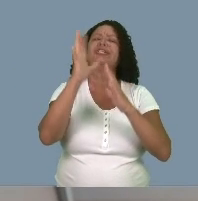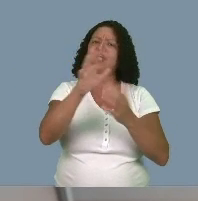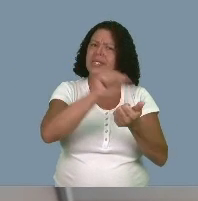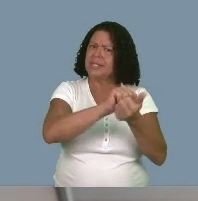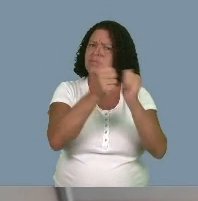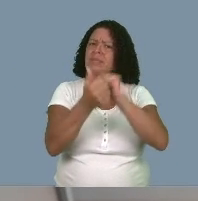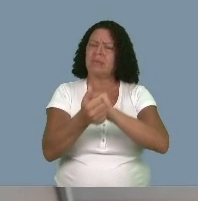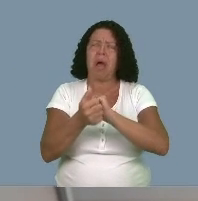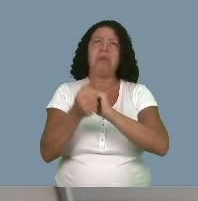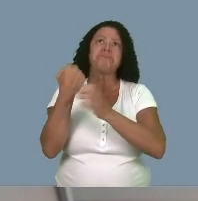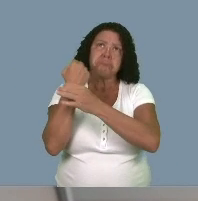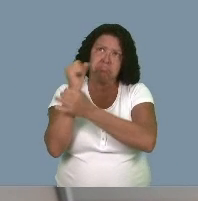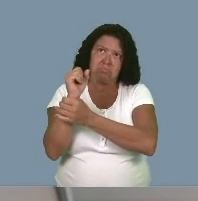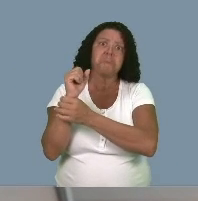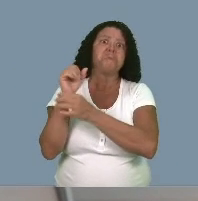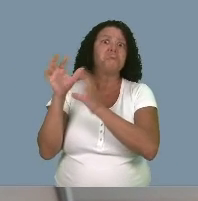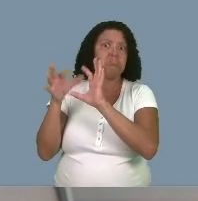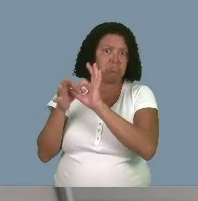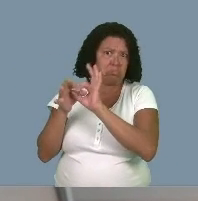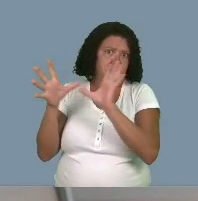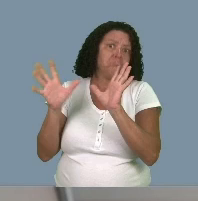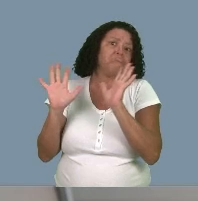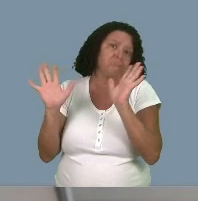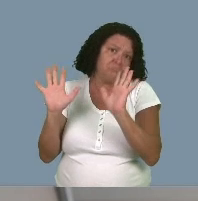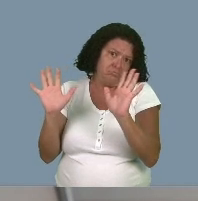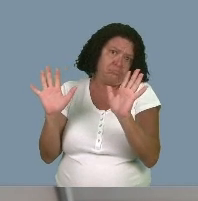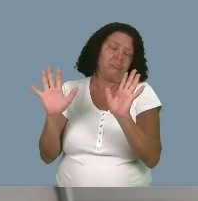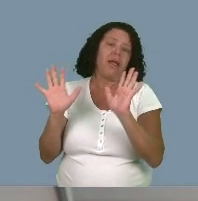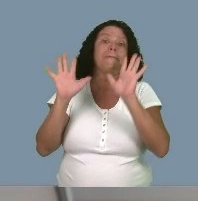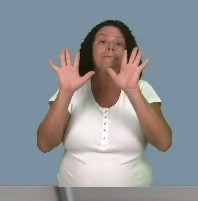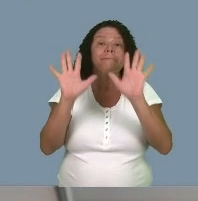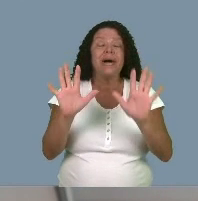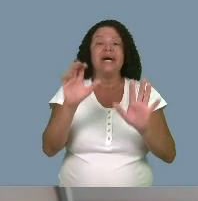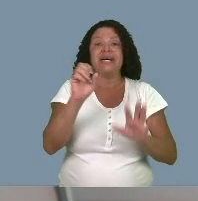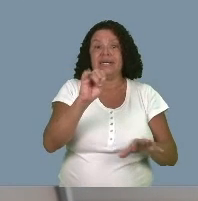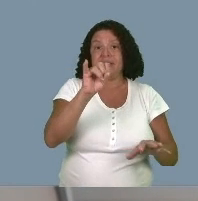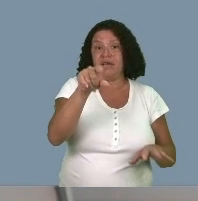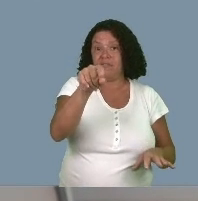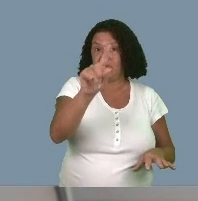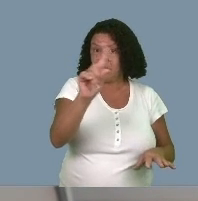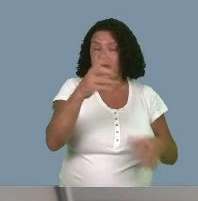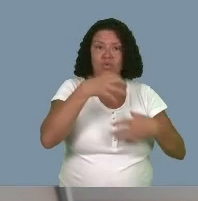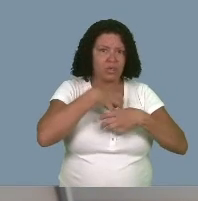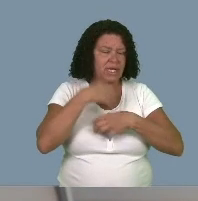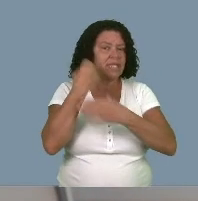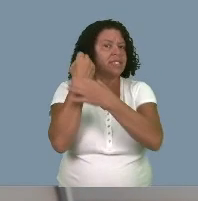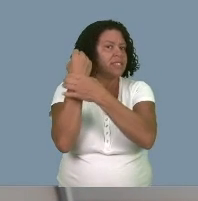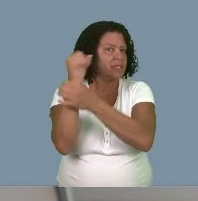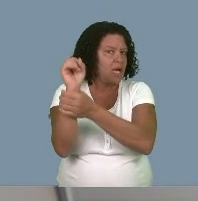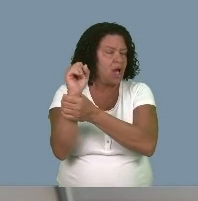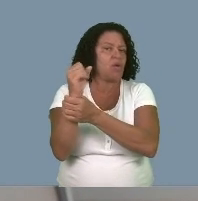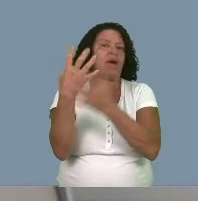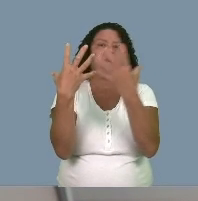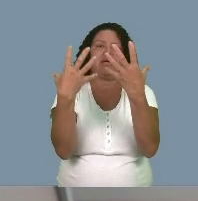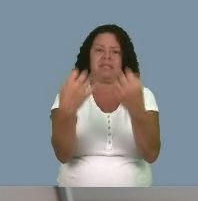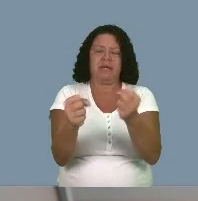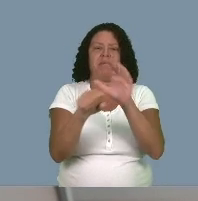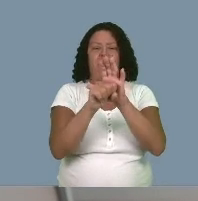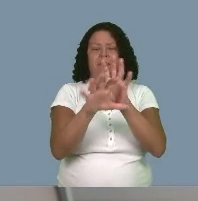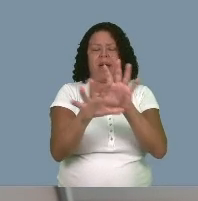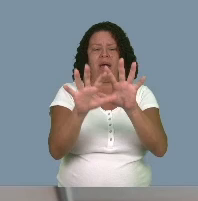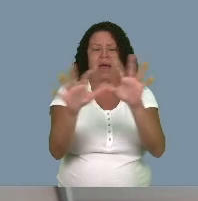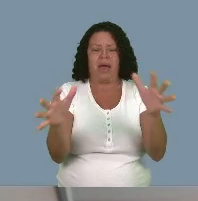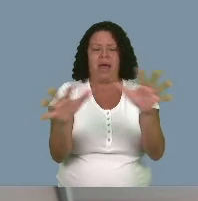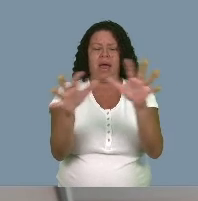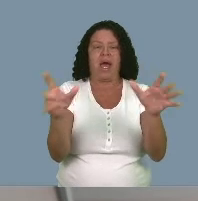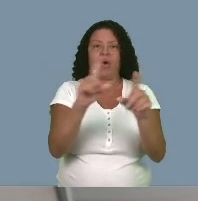sentiram seguras a retornar aos trabalhos de passe. Mas se você ainda não se sente seguro para sair para tomar o passe, ou não encontrou